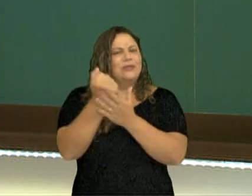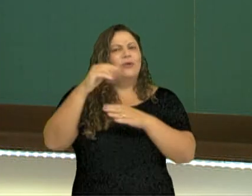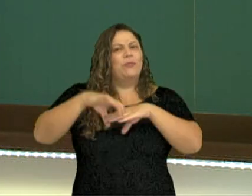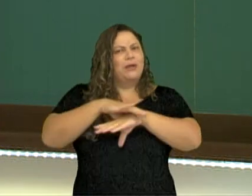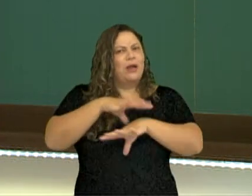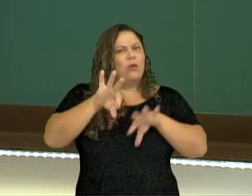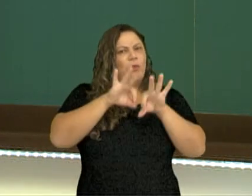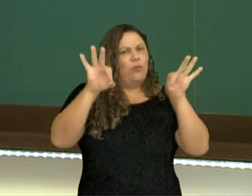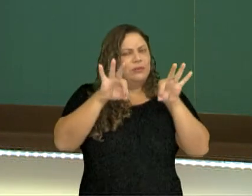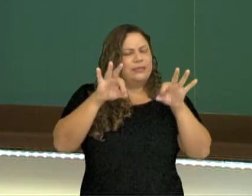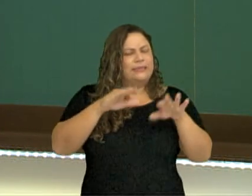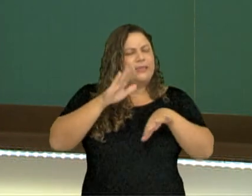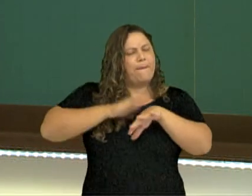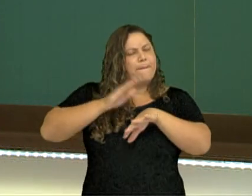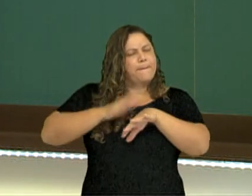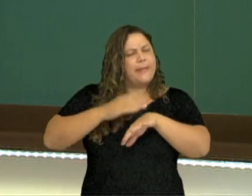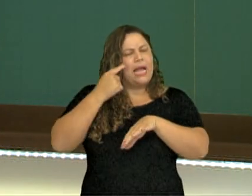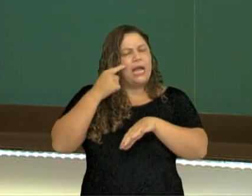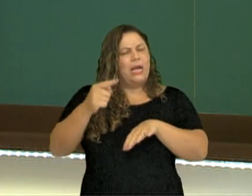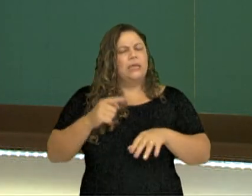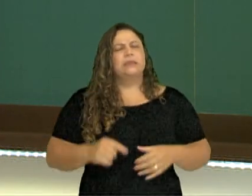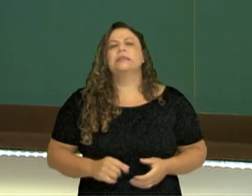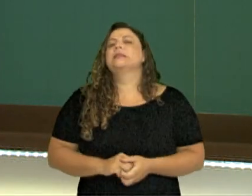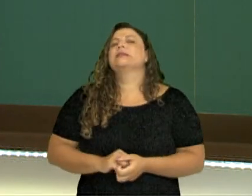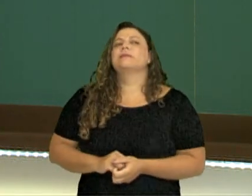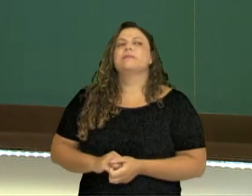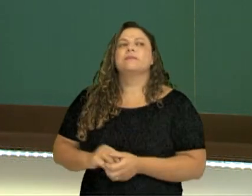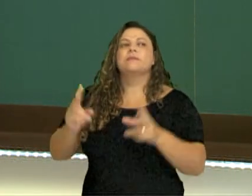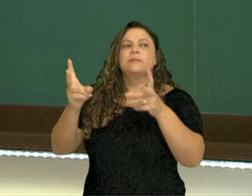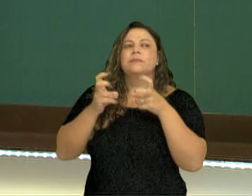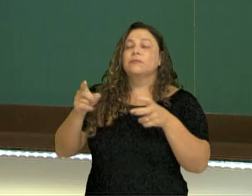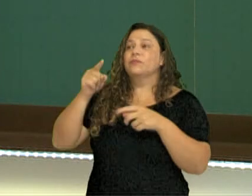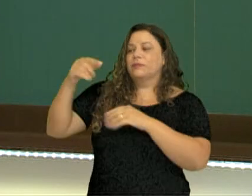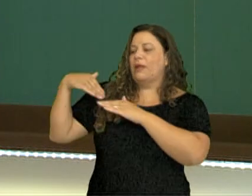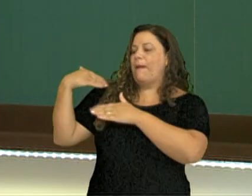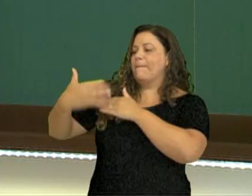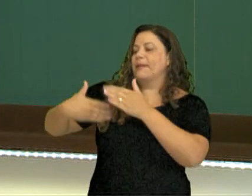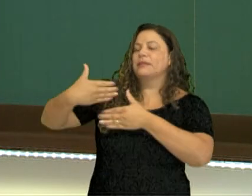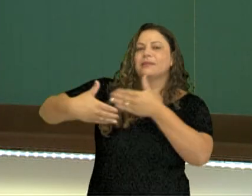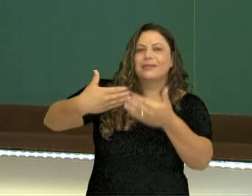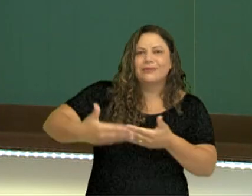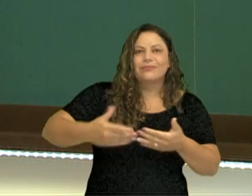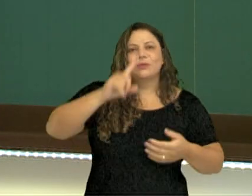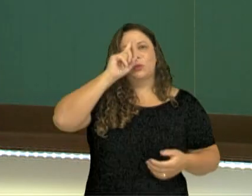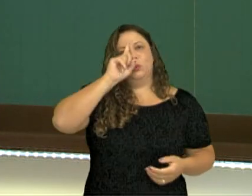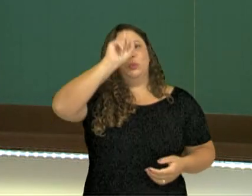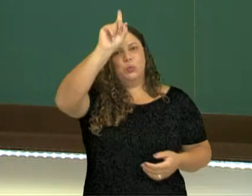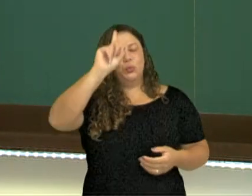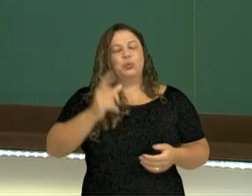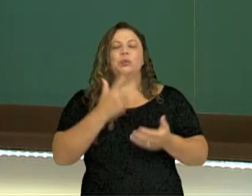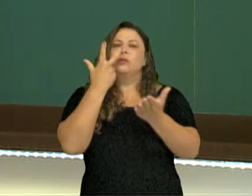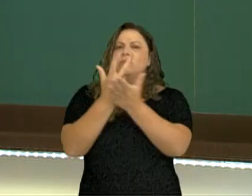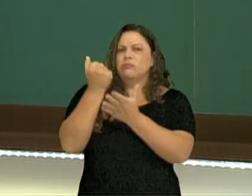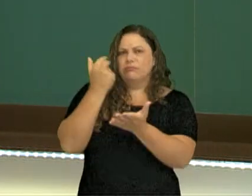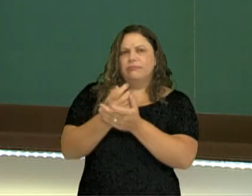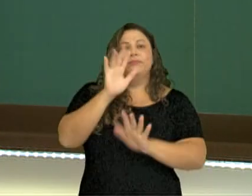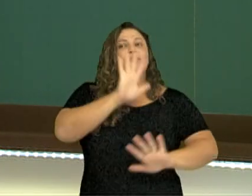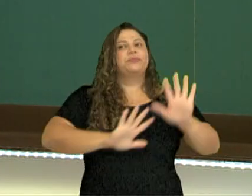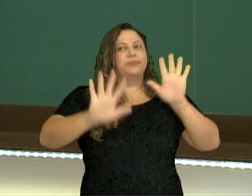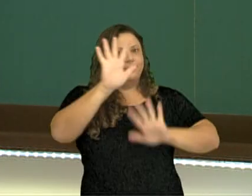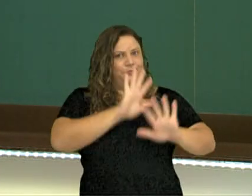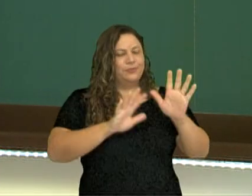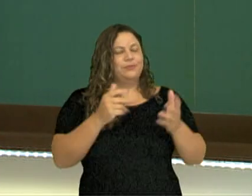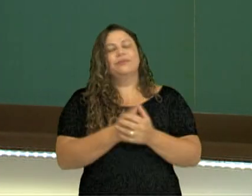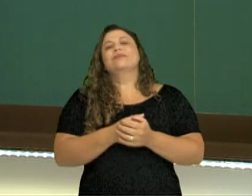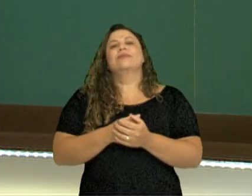ainda mais. Então vamos dar uma olhadinha aqui. Agora, passado alguns dias, ela fez a compra, né? Tem que tomar cuidado para fazer aquela compra